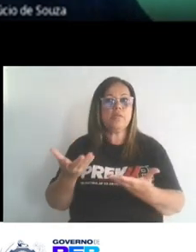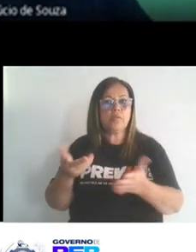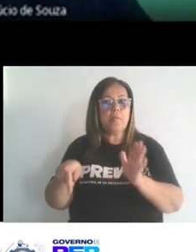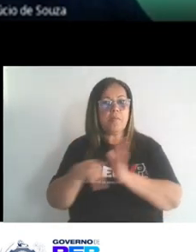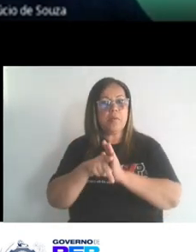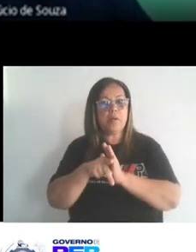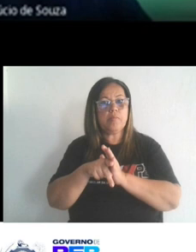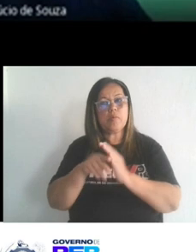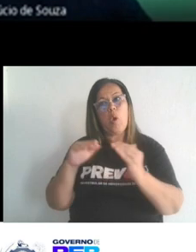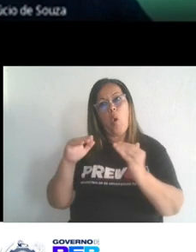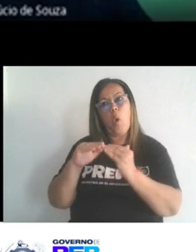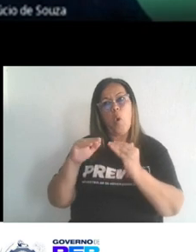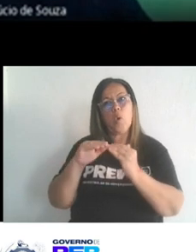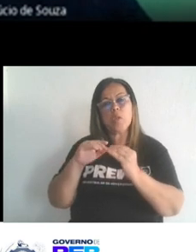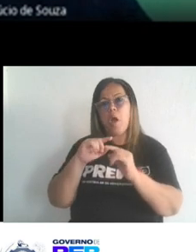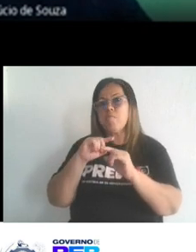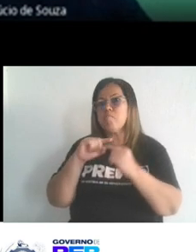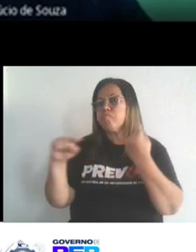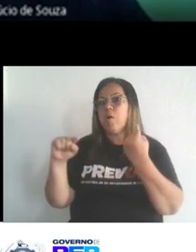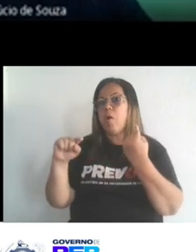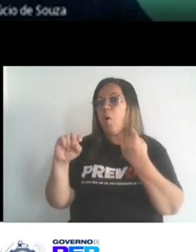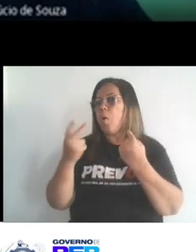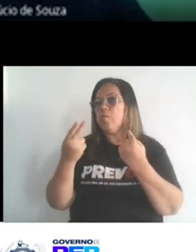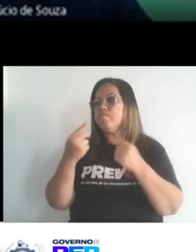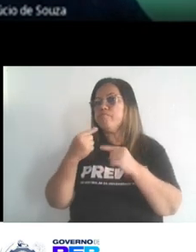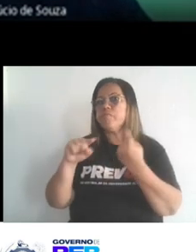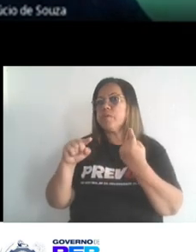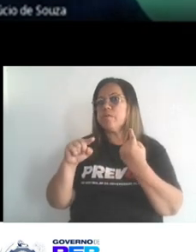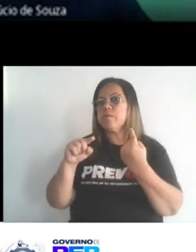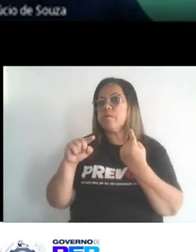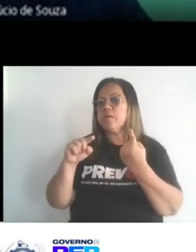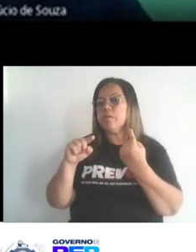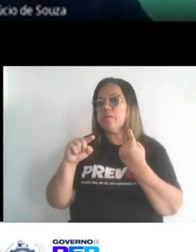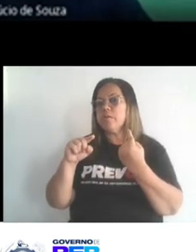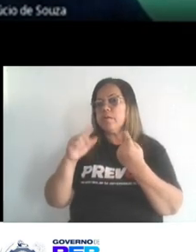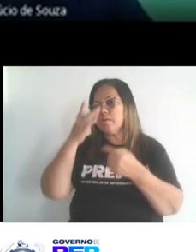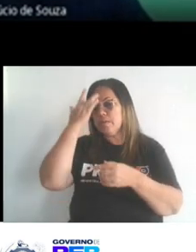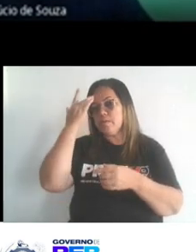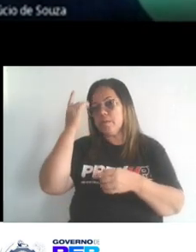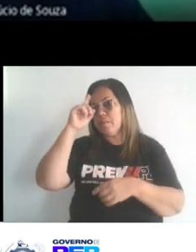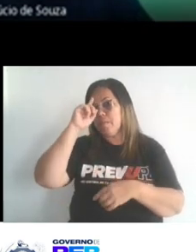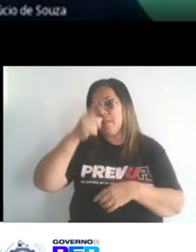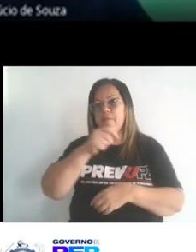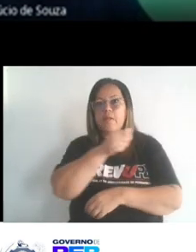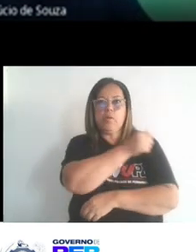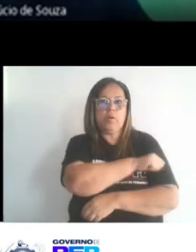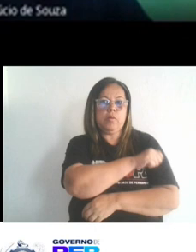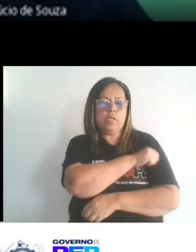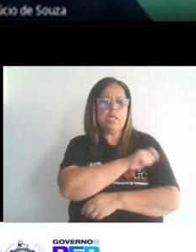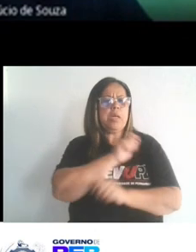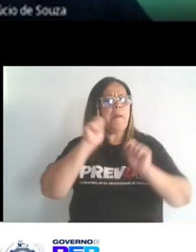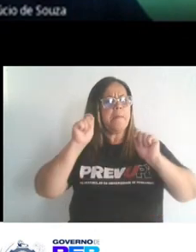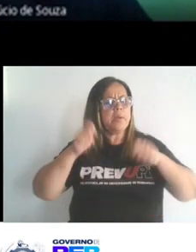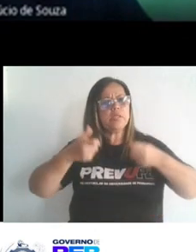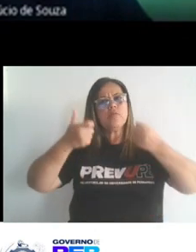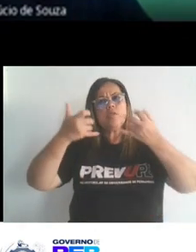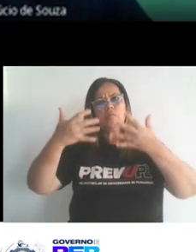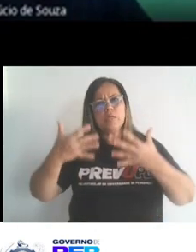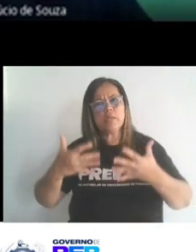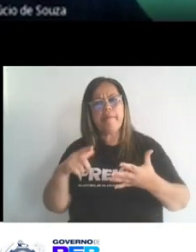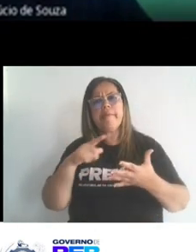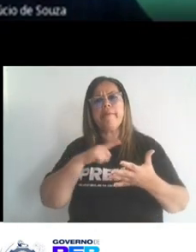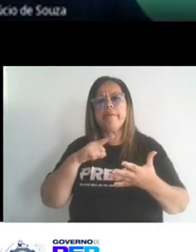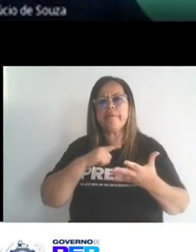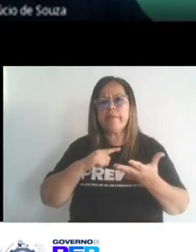concordar ou discordar das autoridades do Rio de Janeiro de modo geral é possível dizer que havia muitas